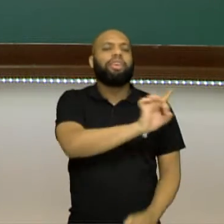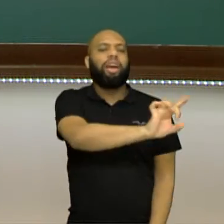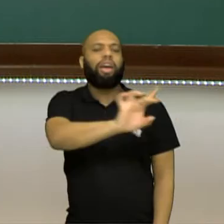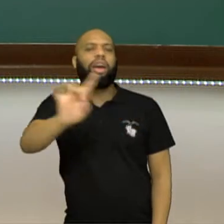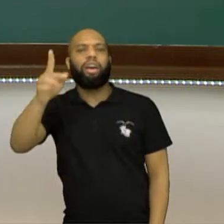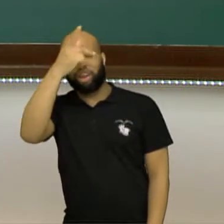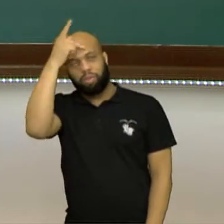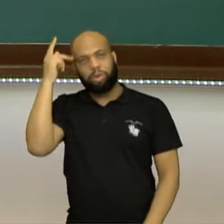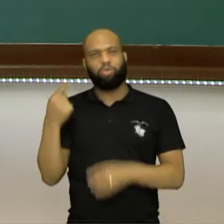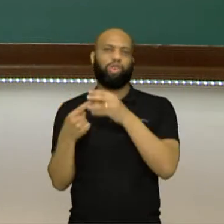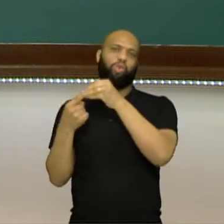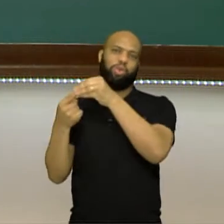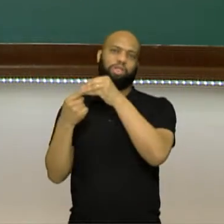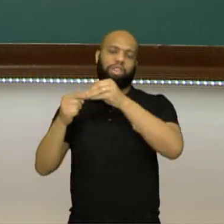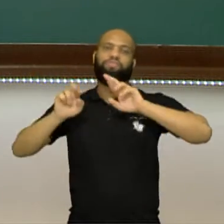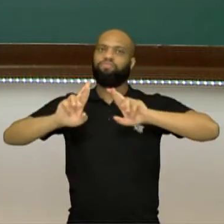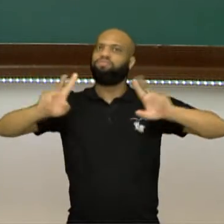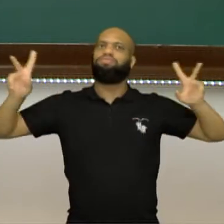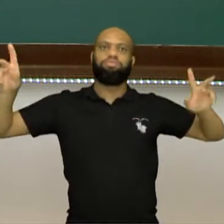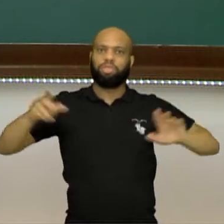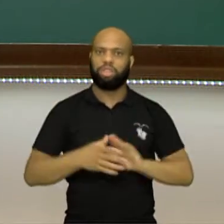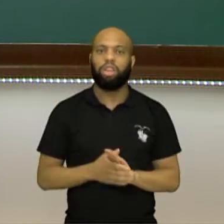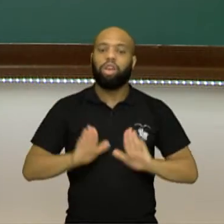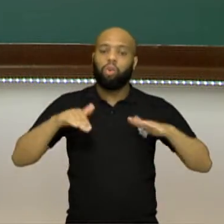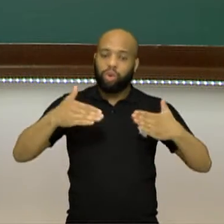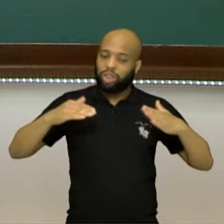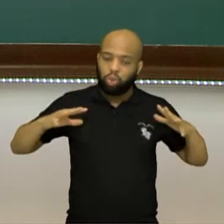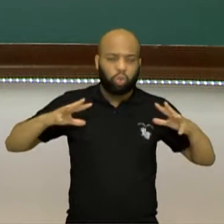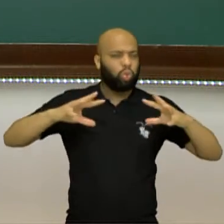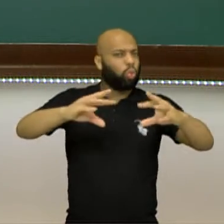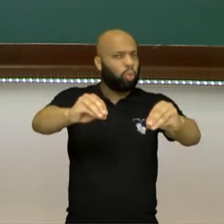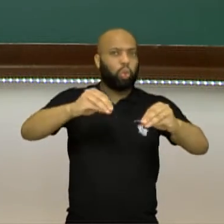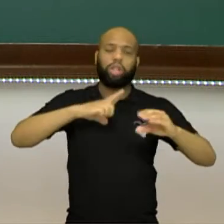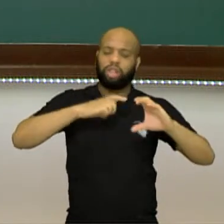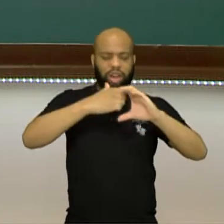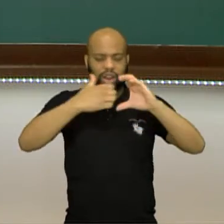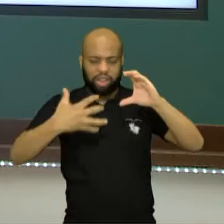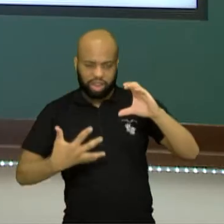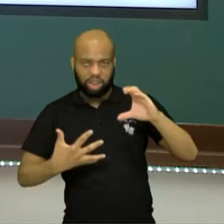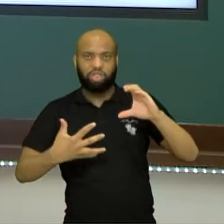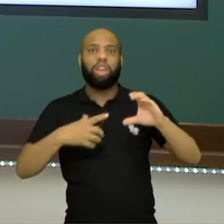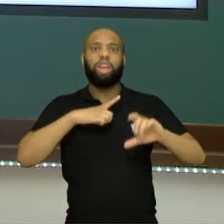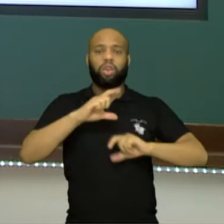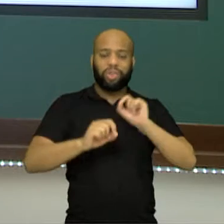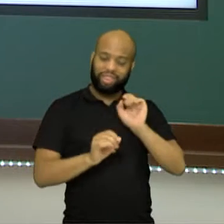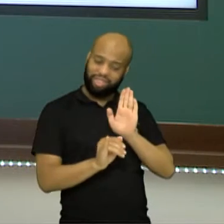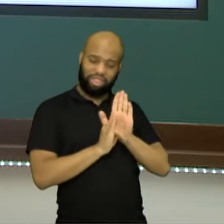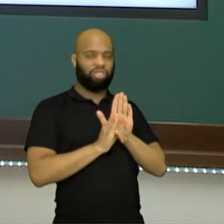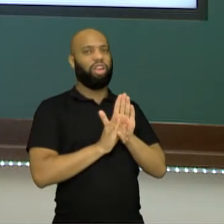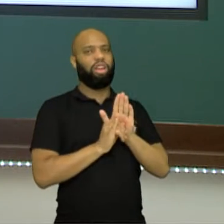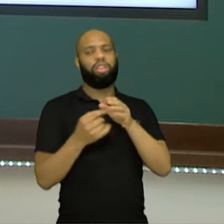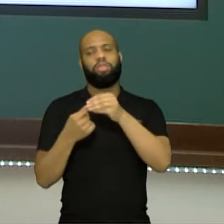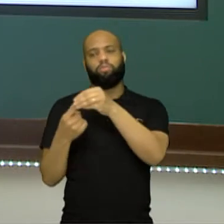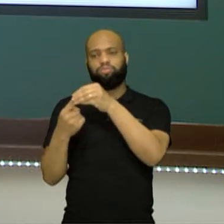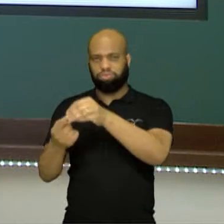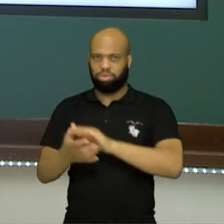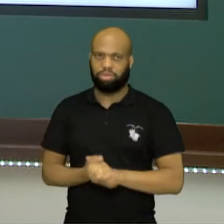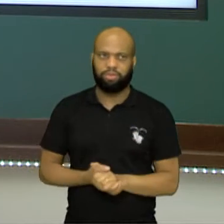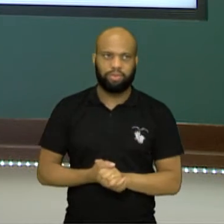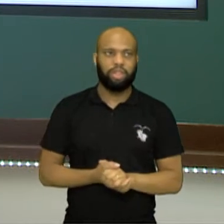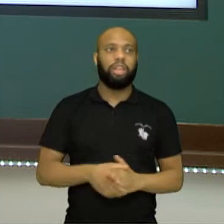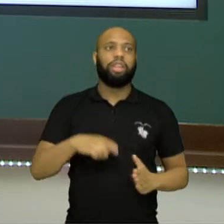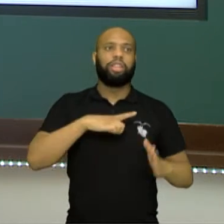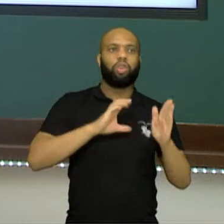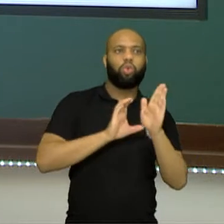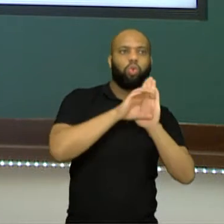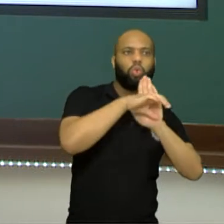é diferente. Então, todos nós temos características que nos identificam e nos tornam únicos. Lembra da